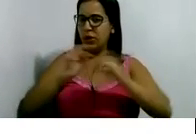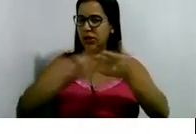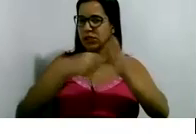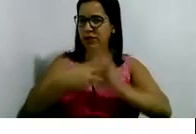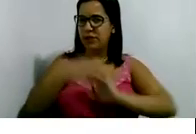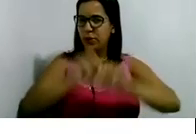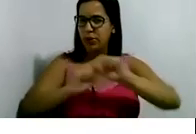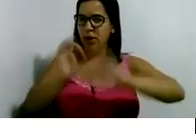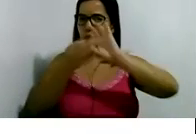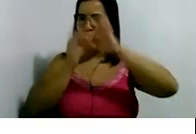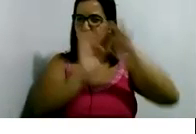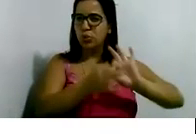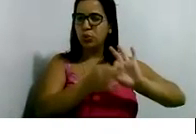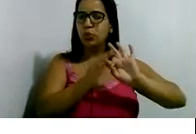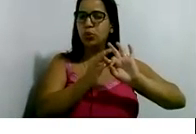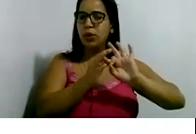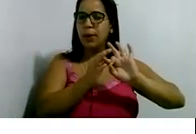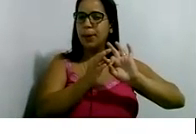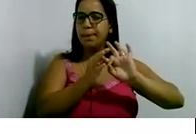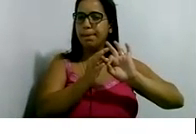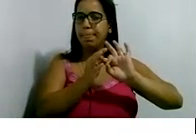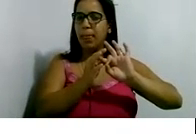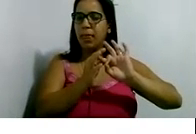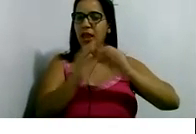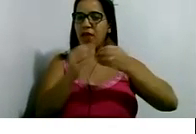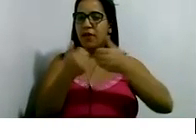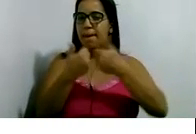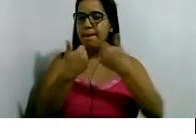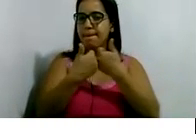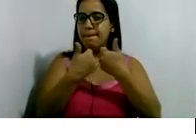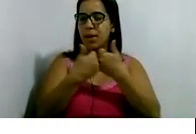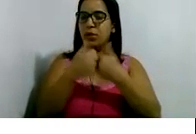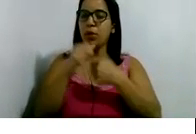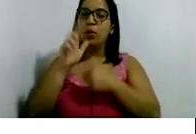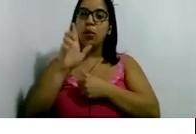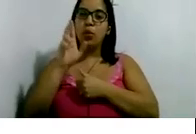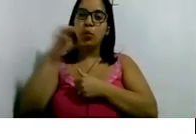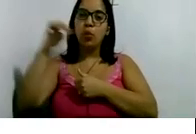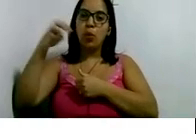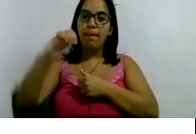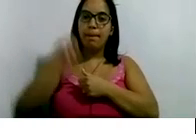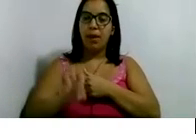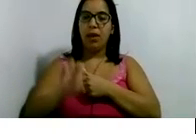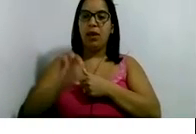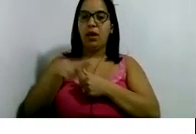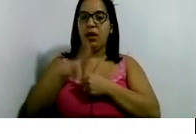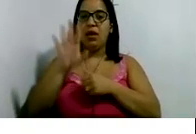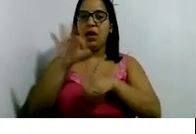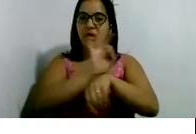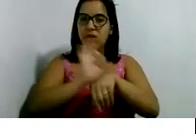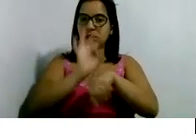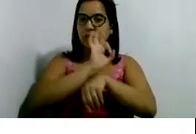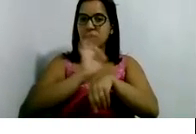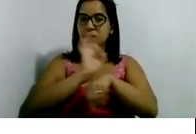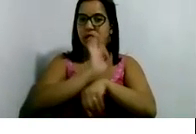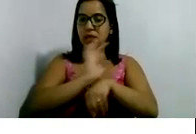estrutura que fica mais adjacente ao lúmen. Então, são essas células redondinhas aqui,